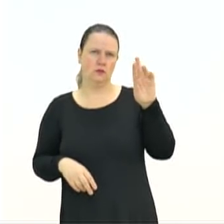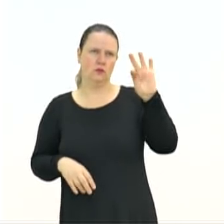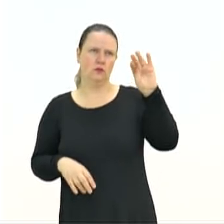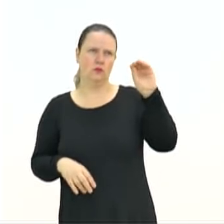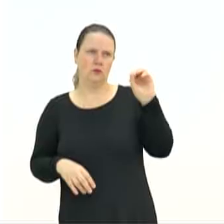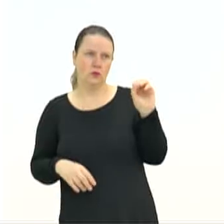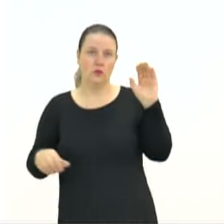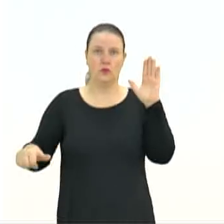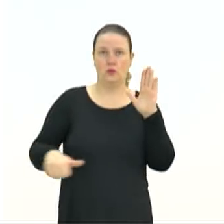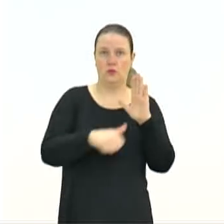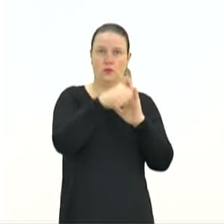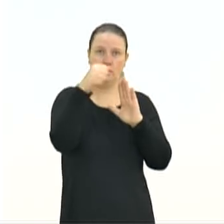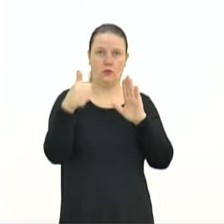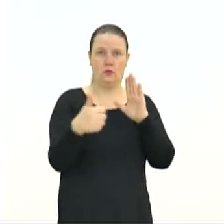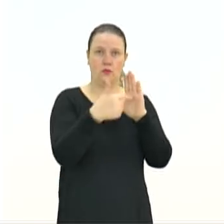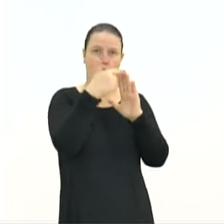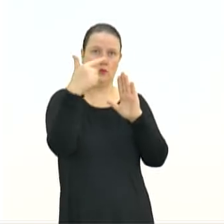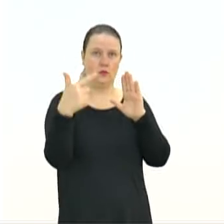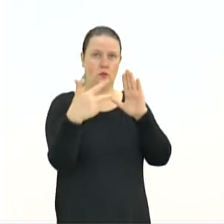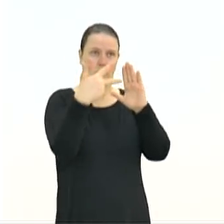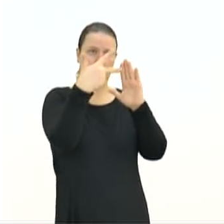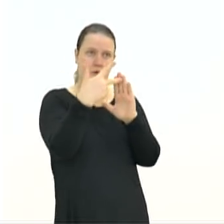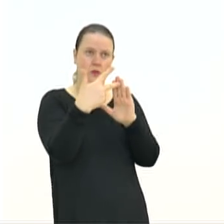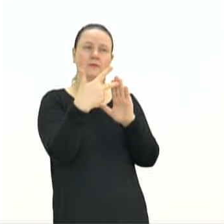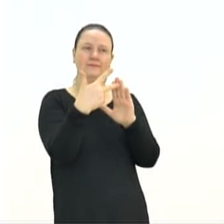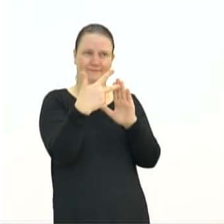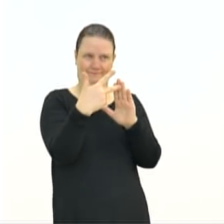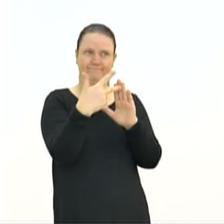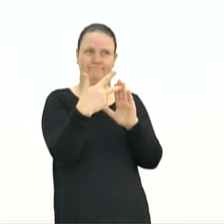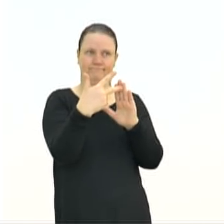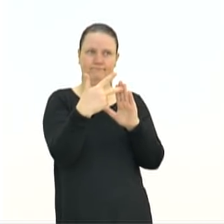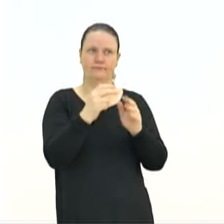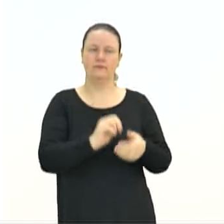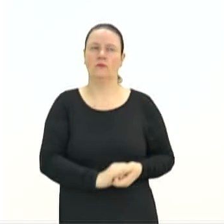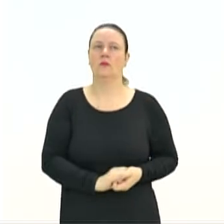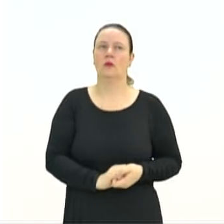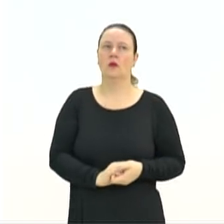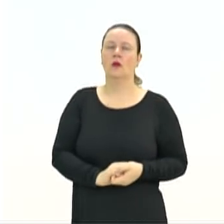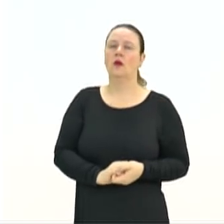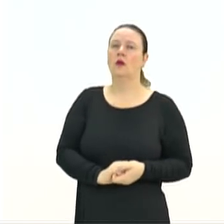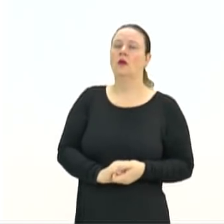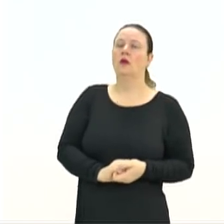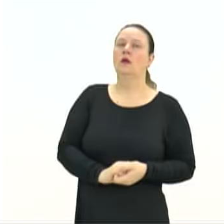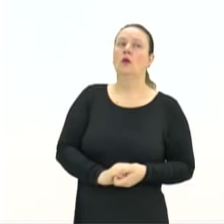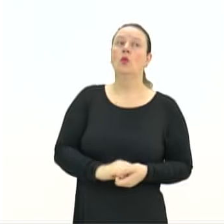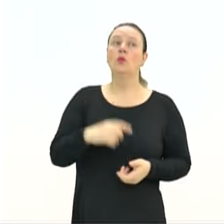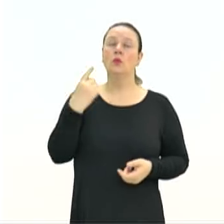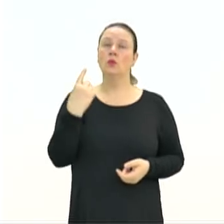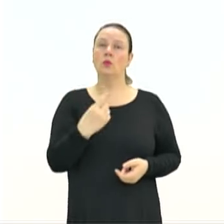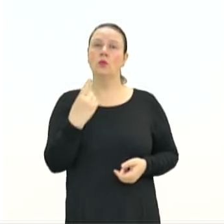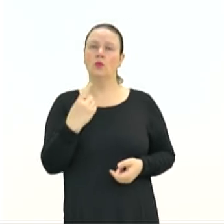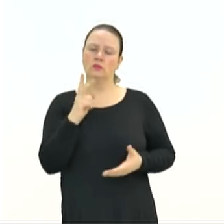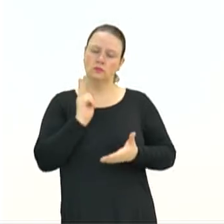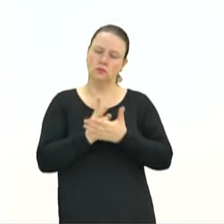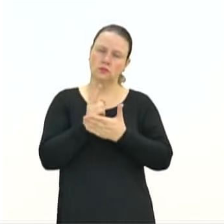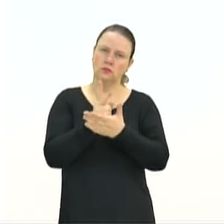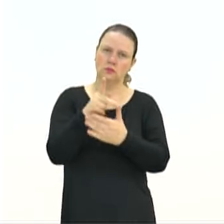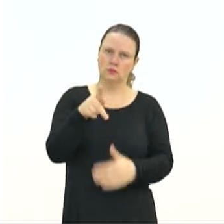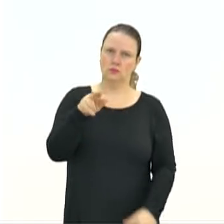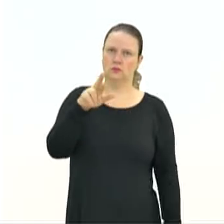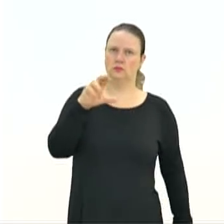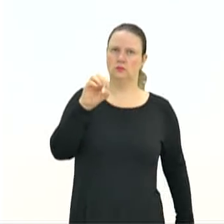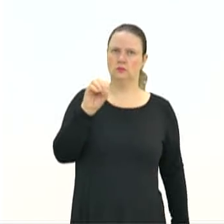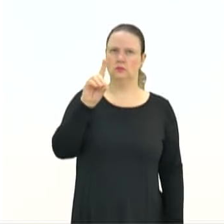herbívoro, secundário, terciário, 2 carnívoros aqui. E os níveis tróficos, o 1, sempre o produtor, o 2, o